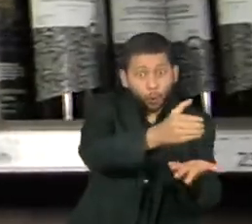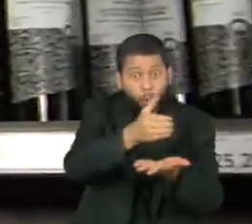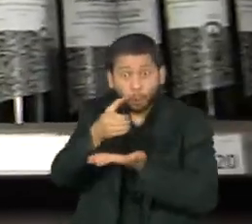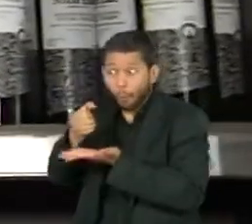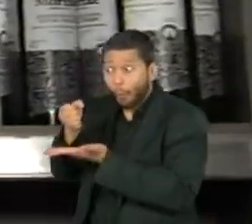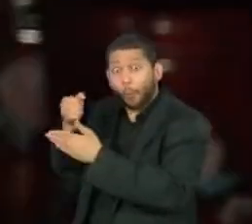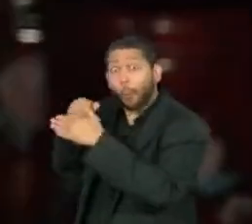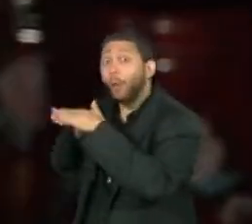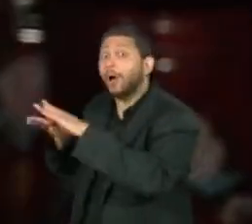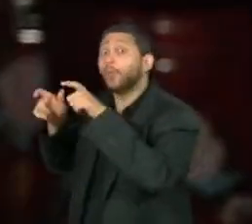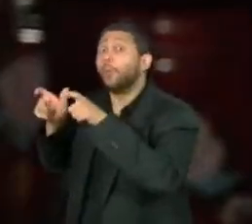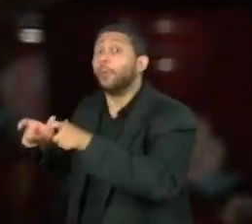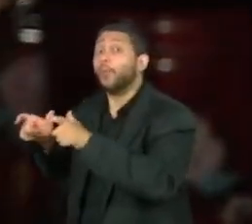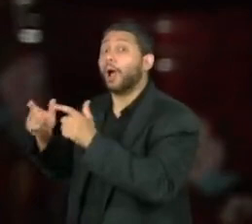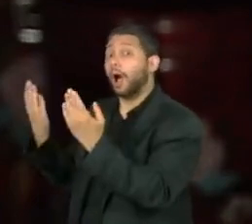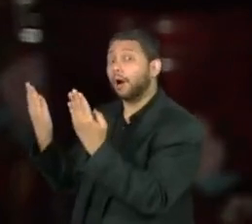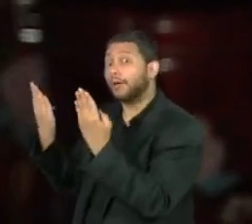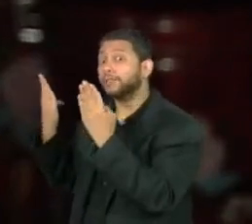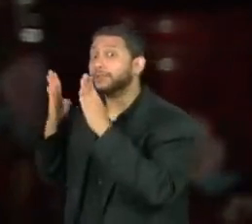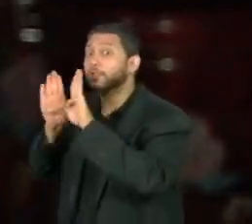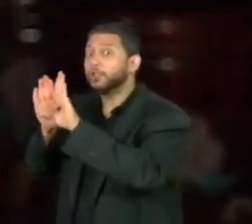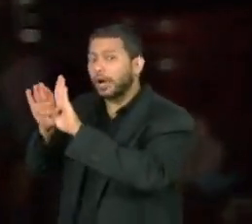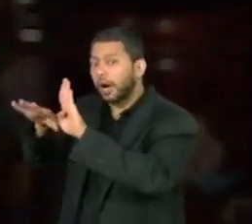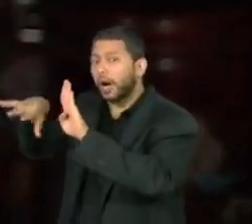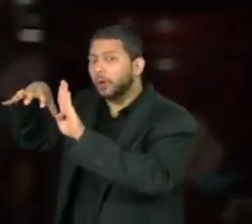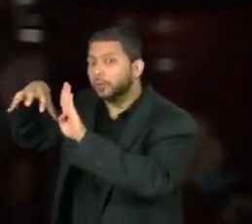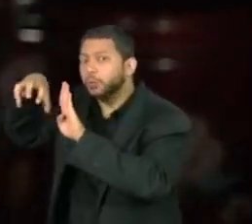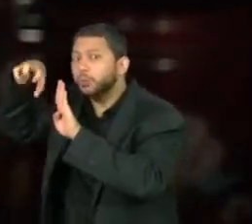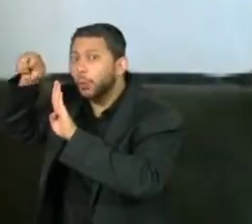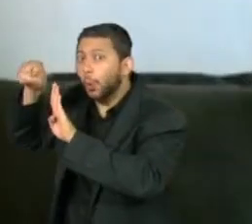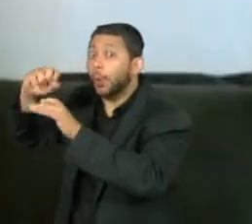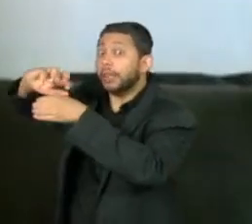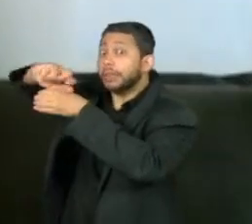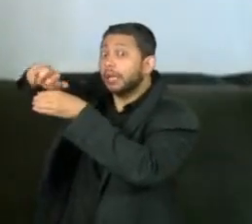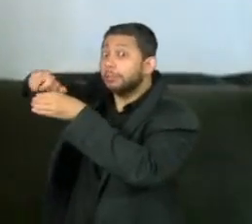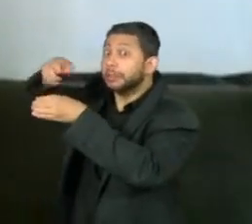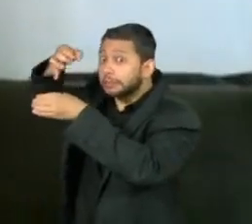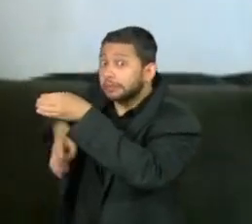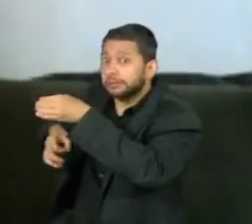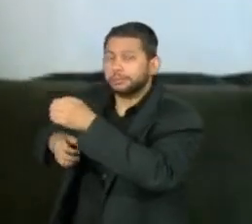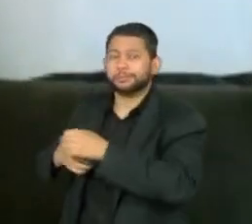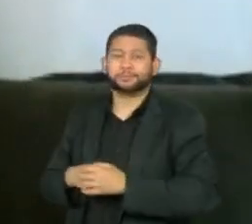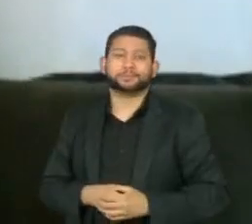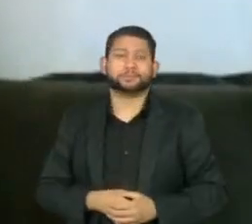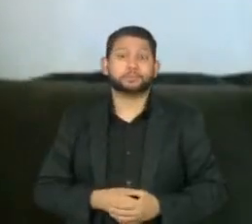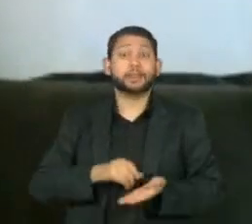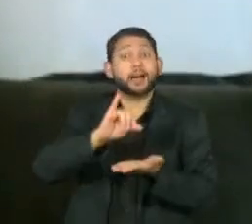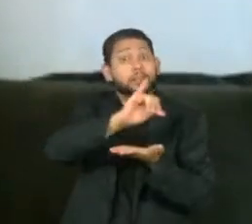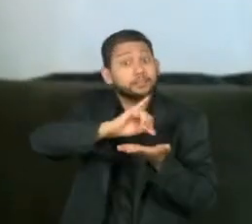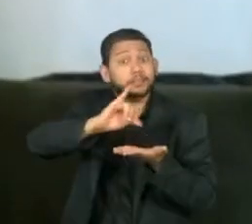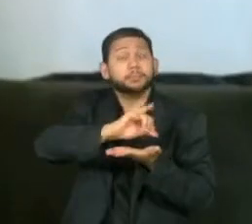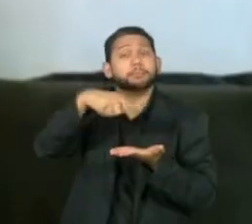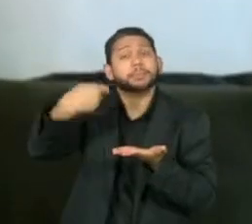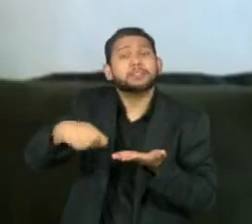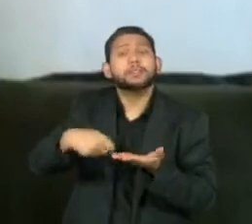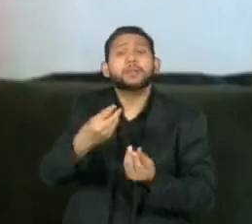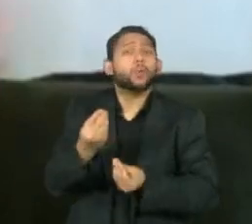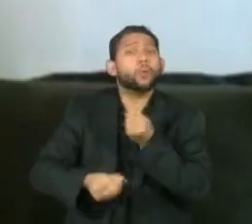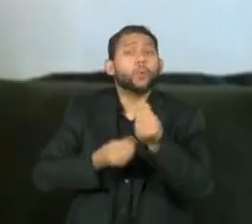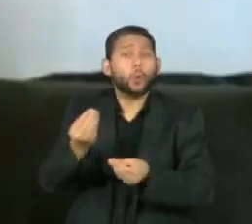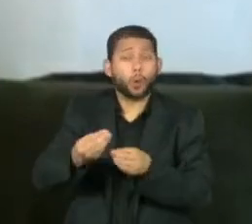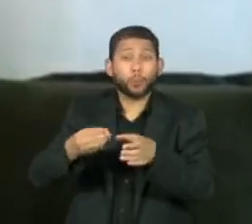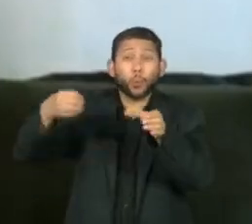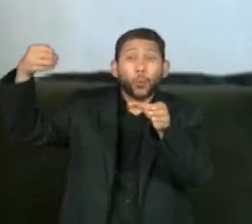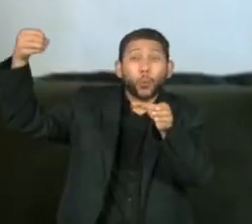frescos, sempre tampado e, principalmente, longe da luz. O azeite ele precisa estar sempre fora